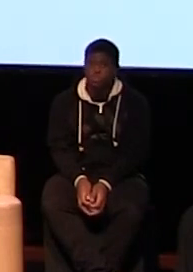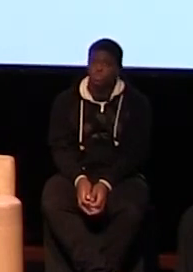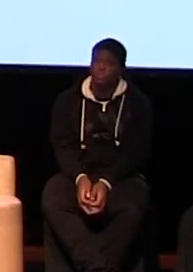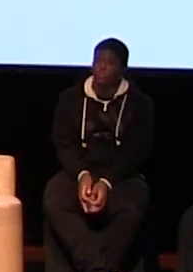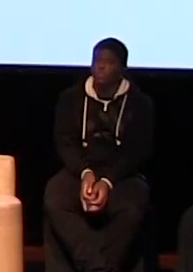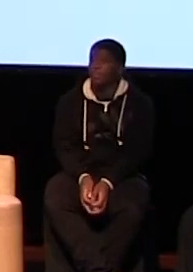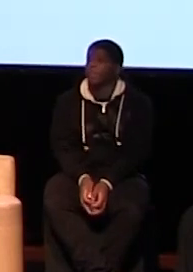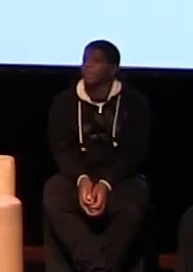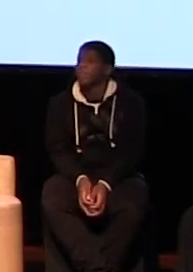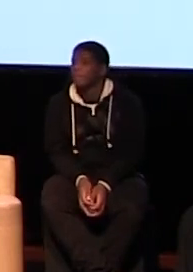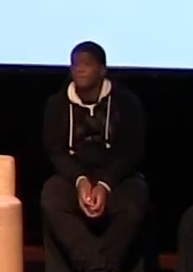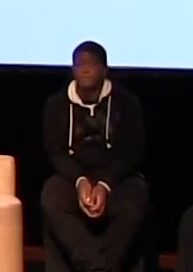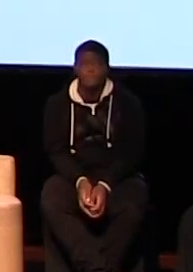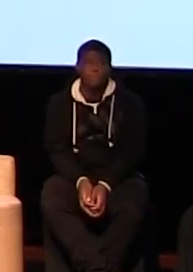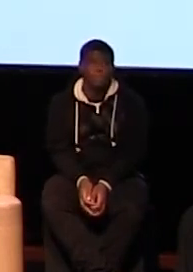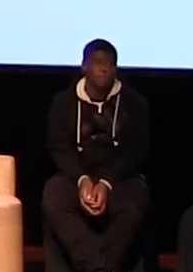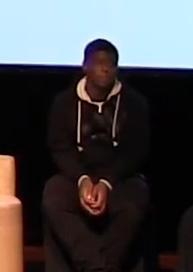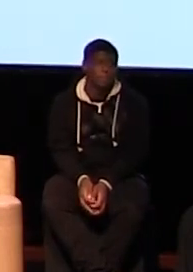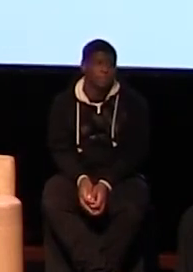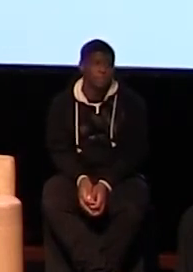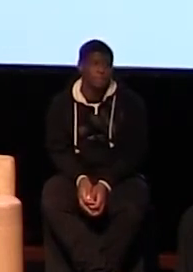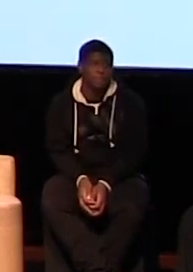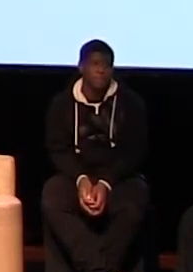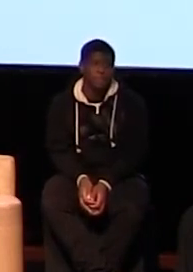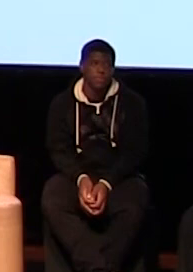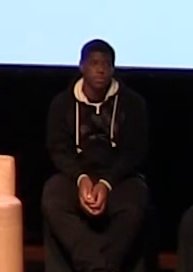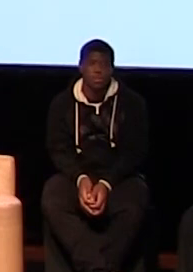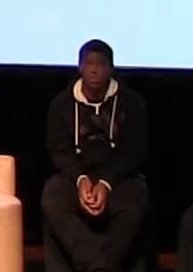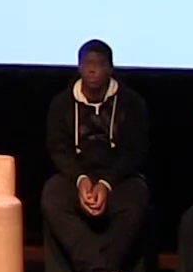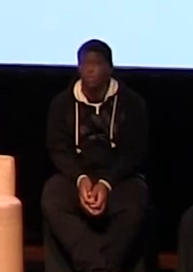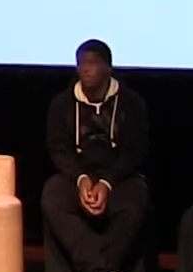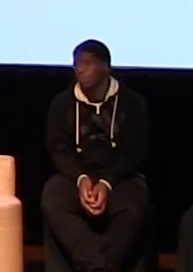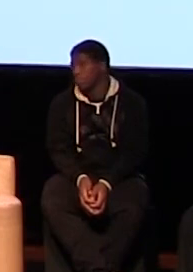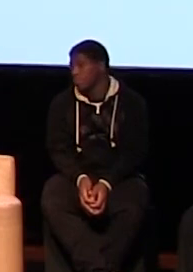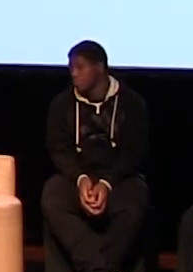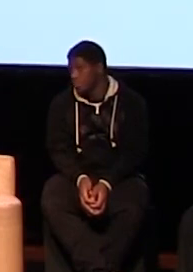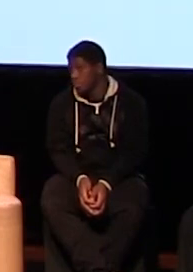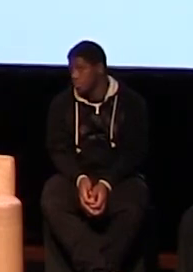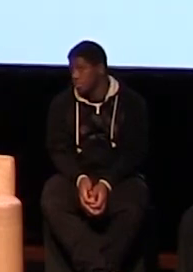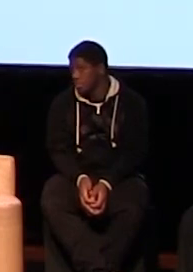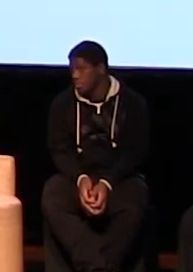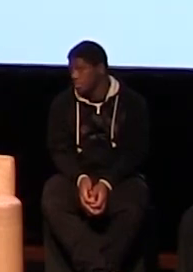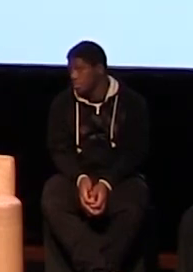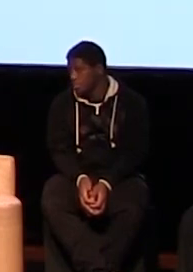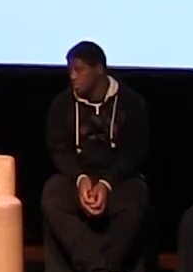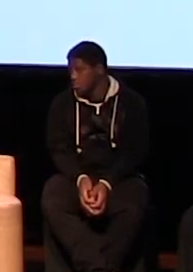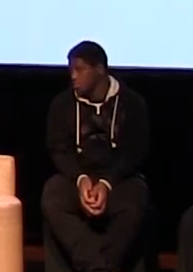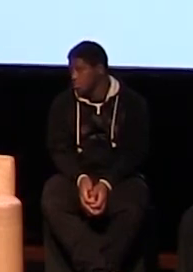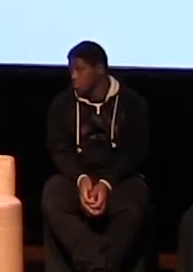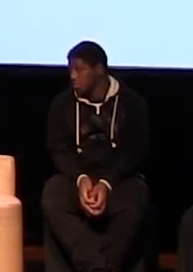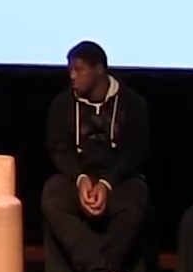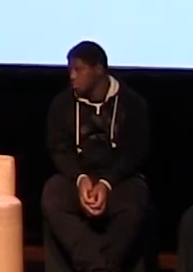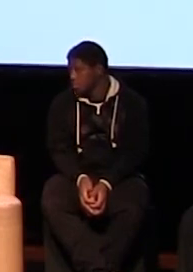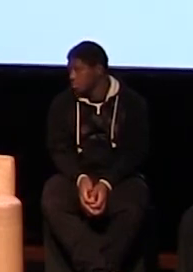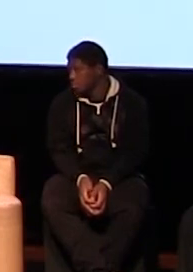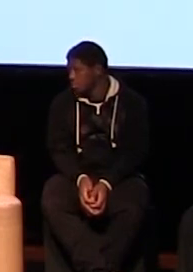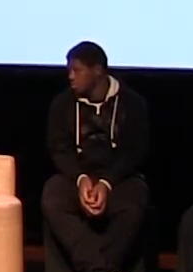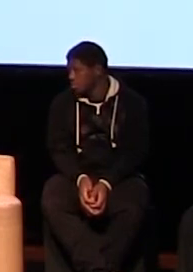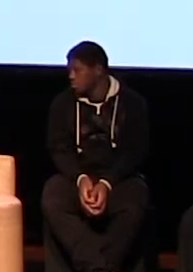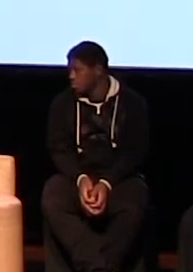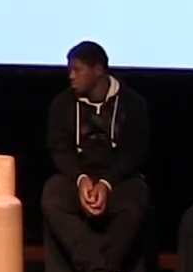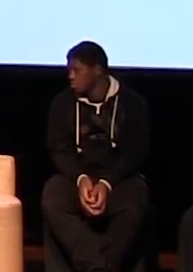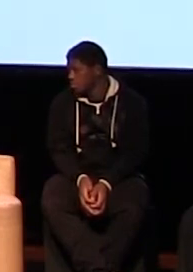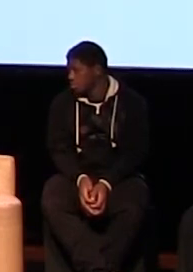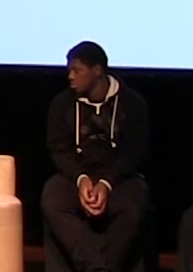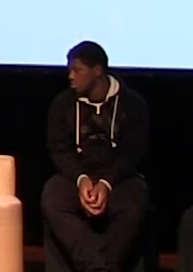num mundo no qual a democracia está em